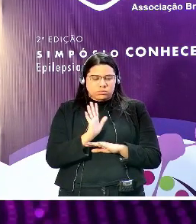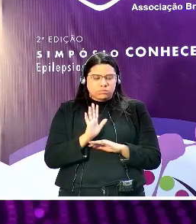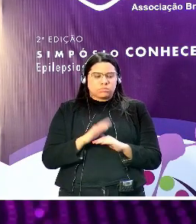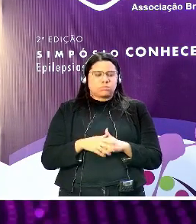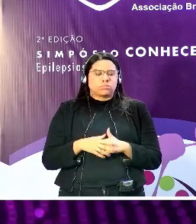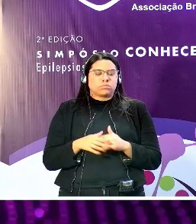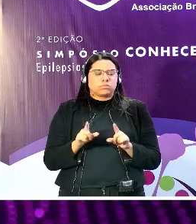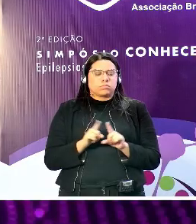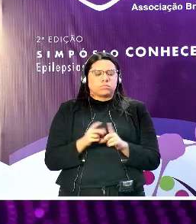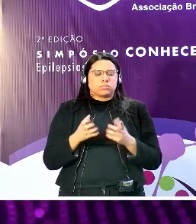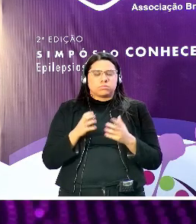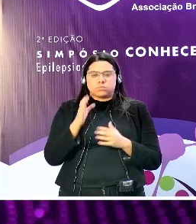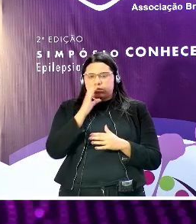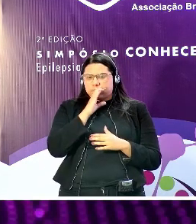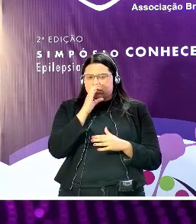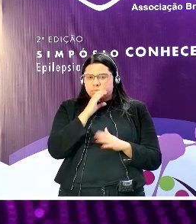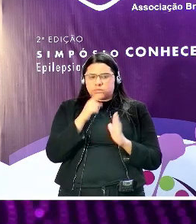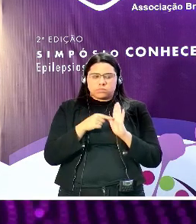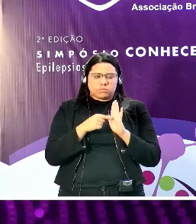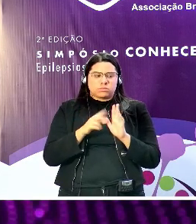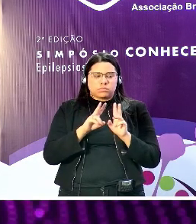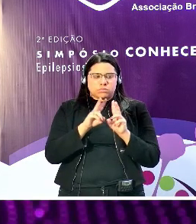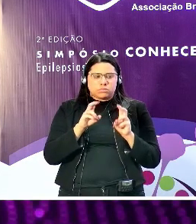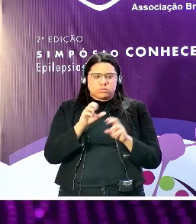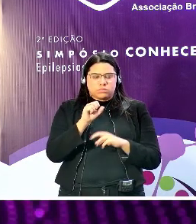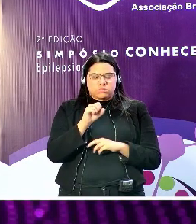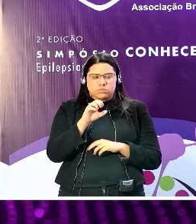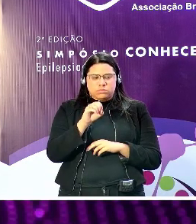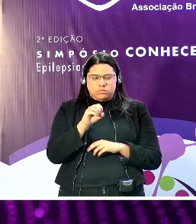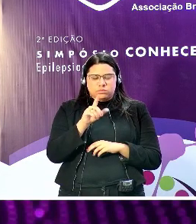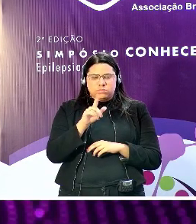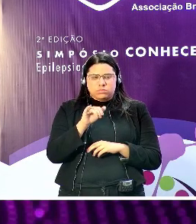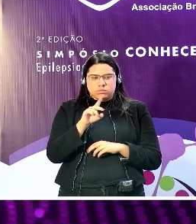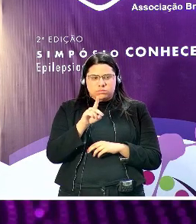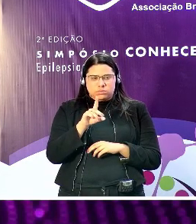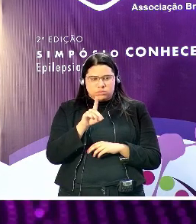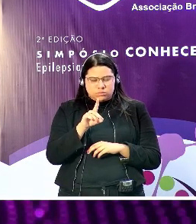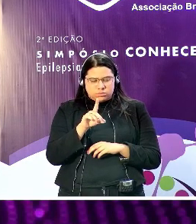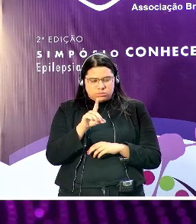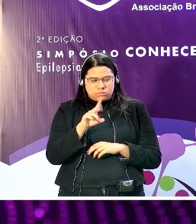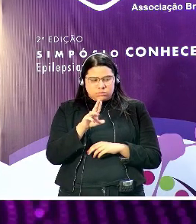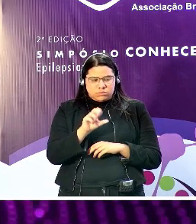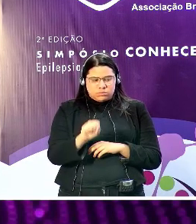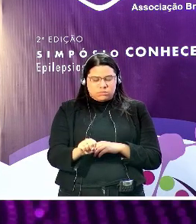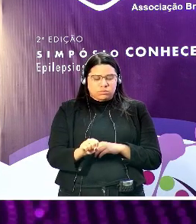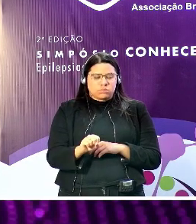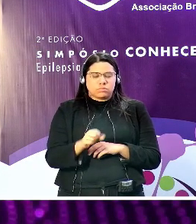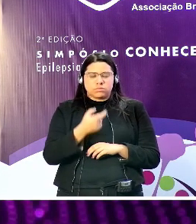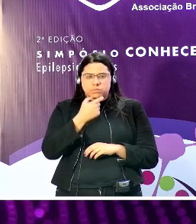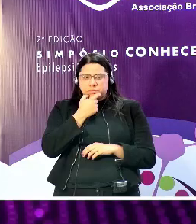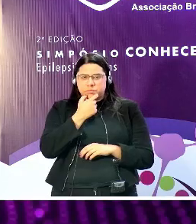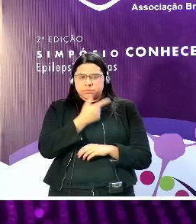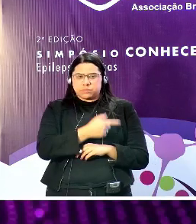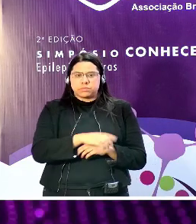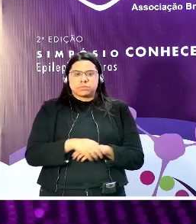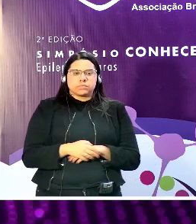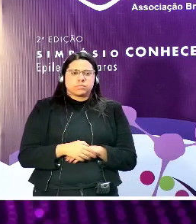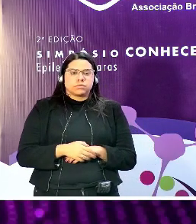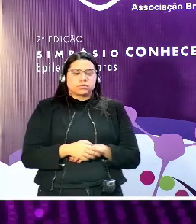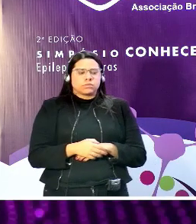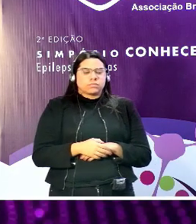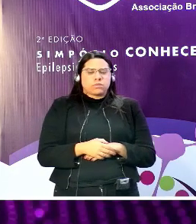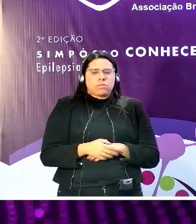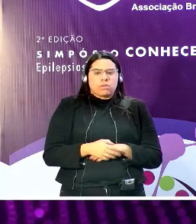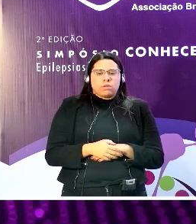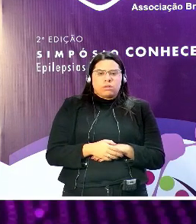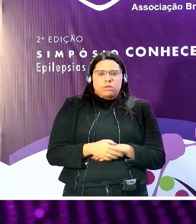Então, eu queria passar rapidinho aqui pelos sólidos. Essa é uma plataforma, a gente tem